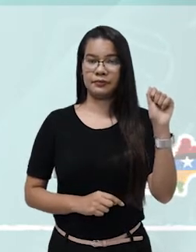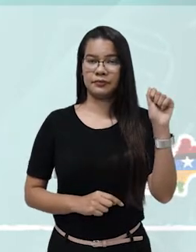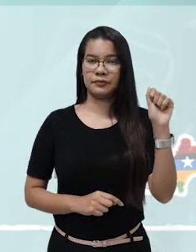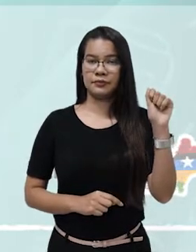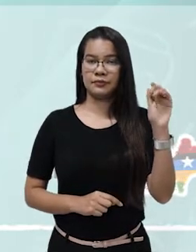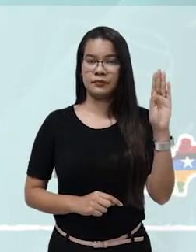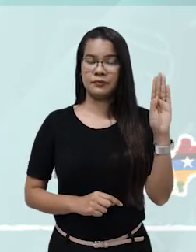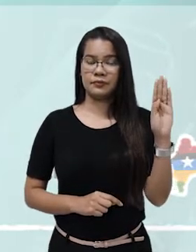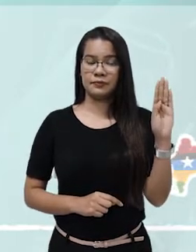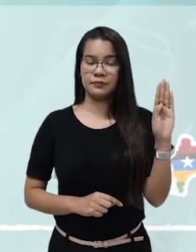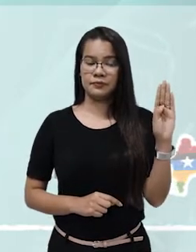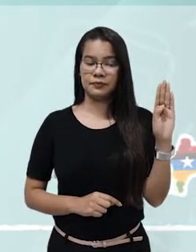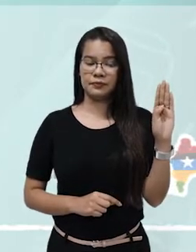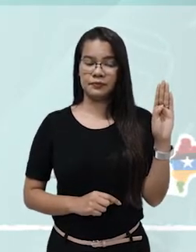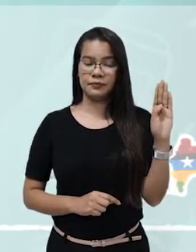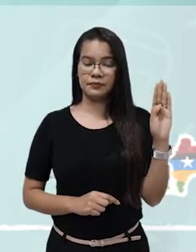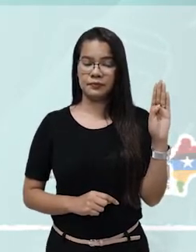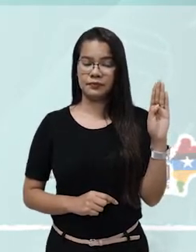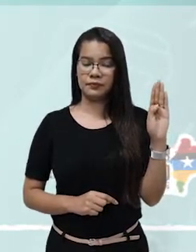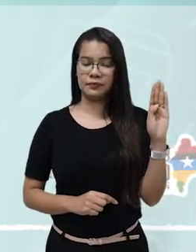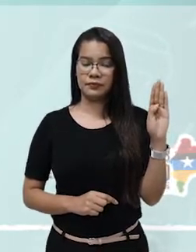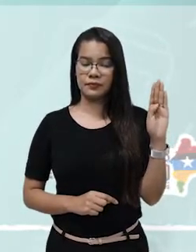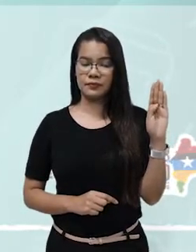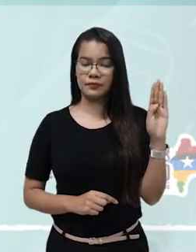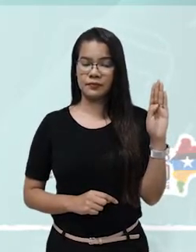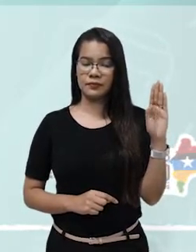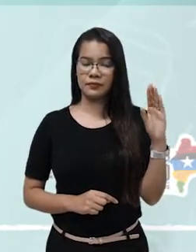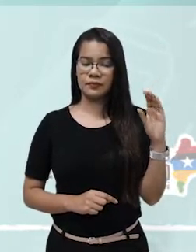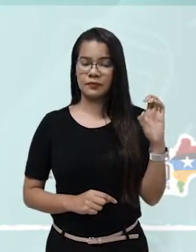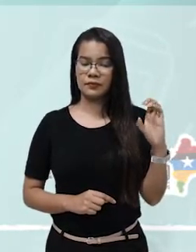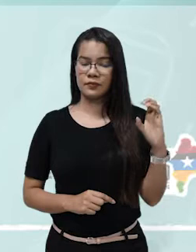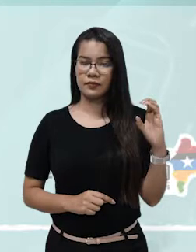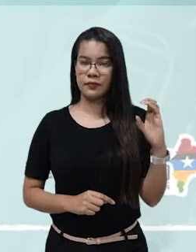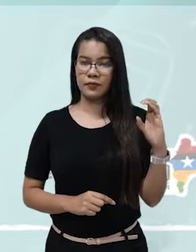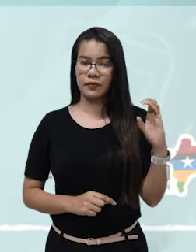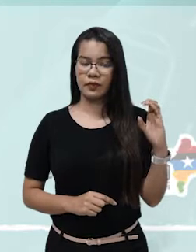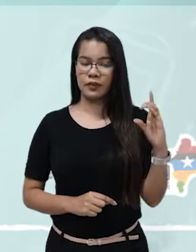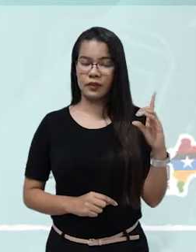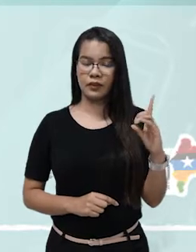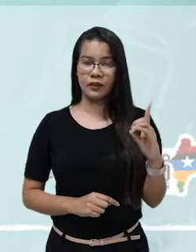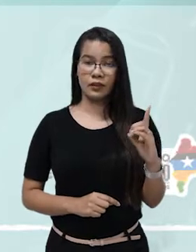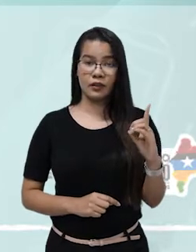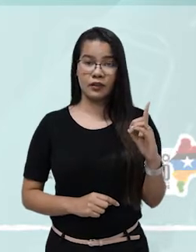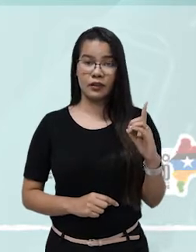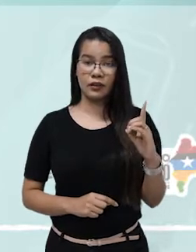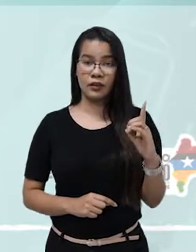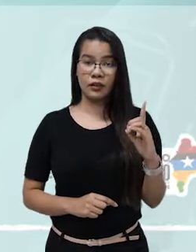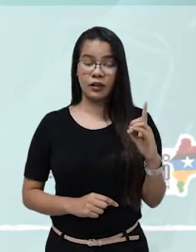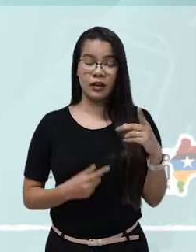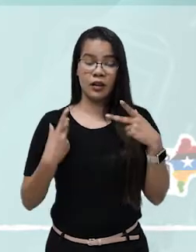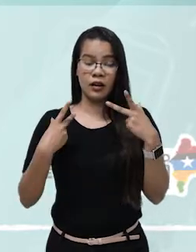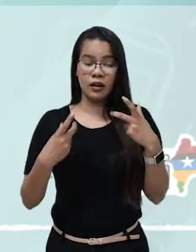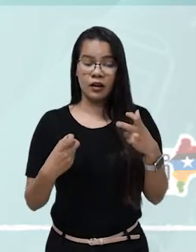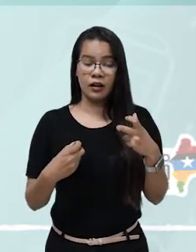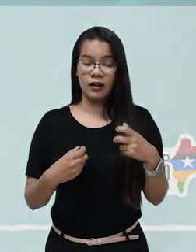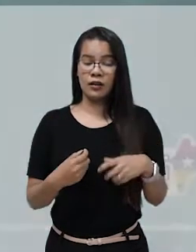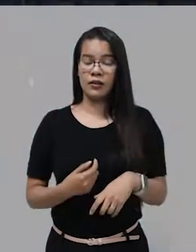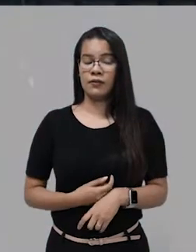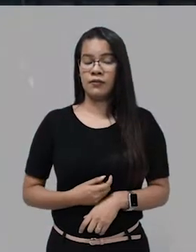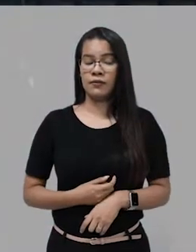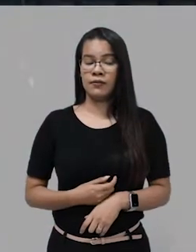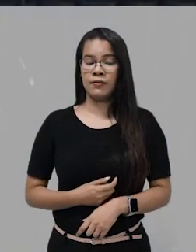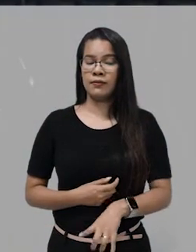C, hiperesfera ou D, hiperrancoroso. Observem que aqui nessa letra D, turma, a gente tem o R